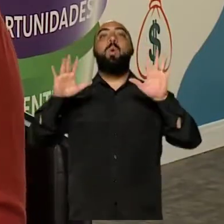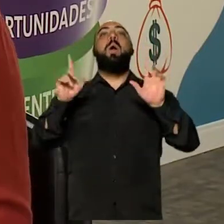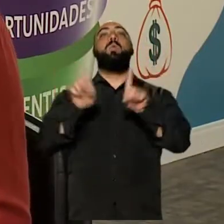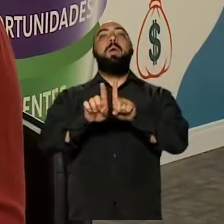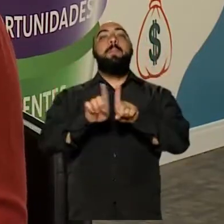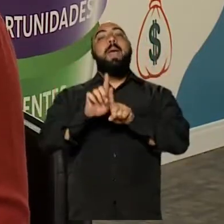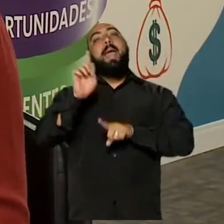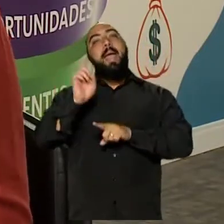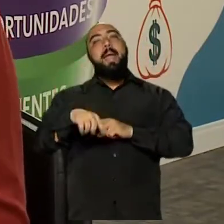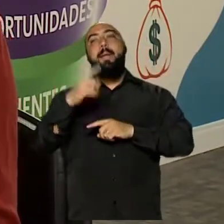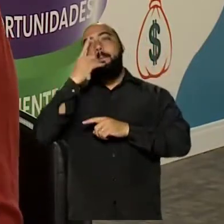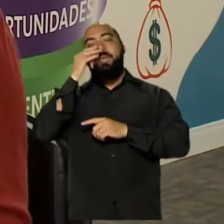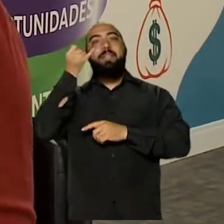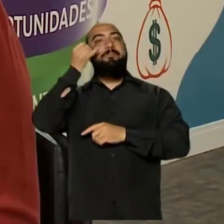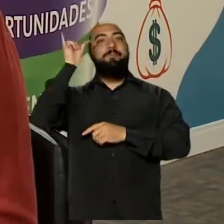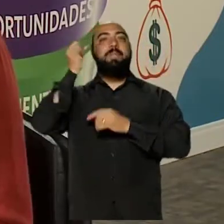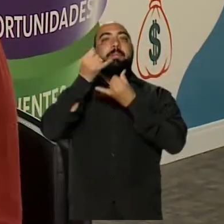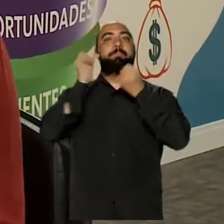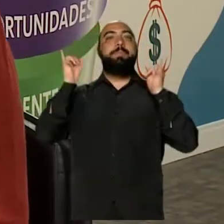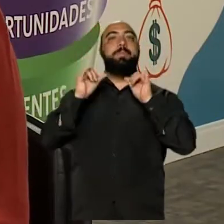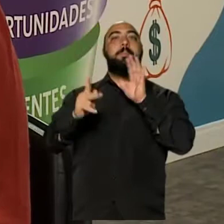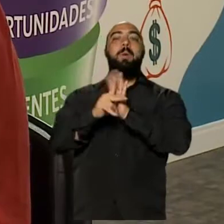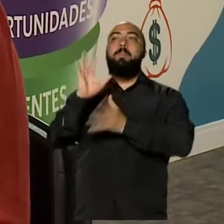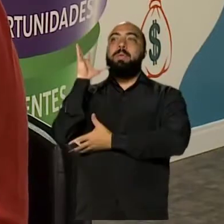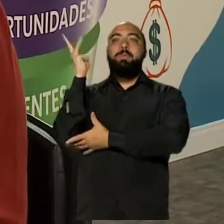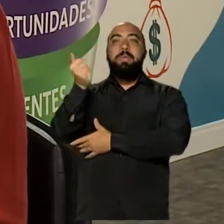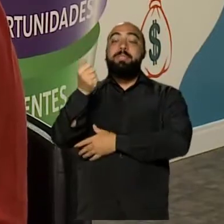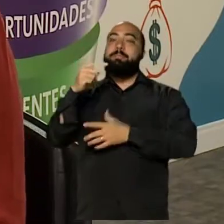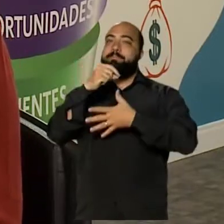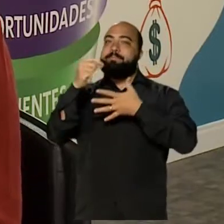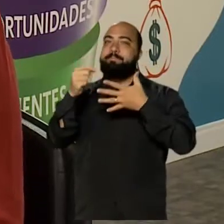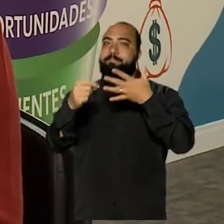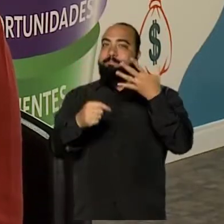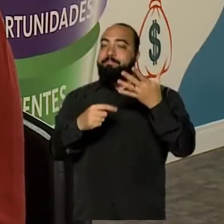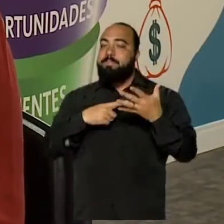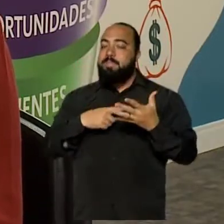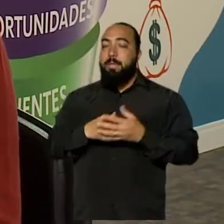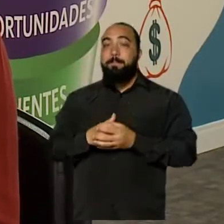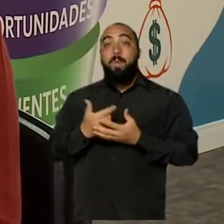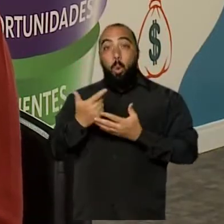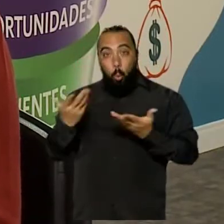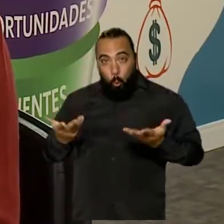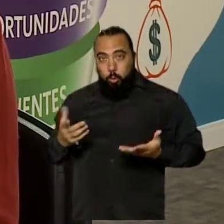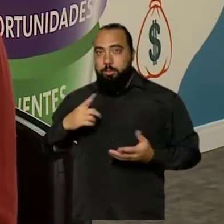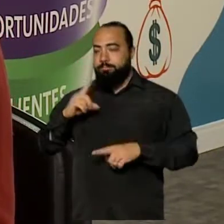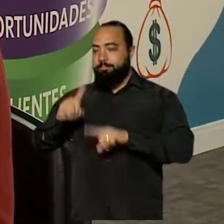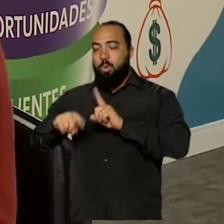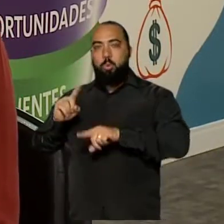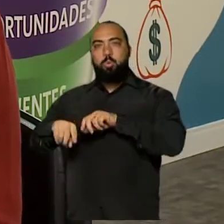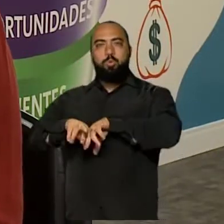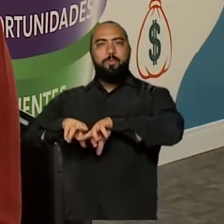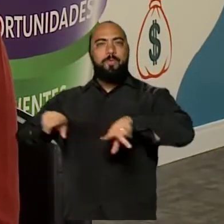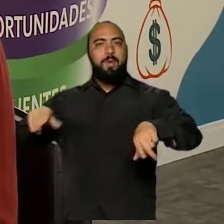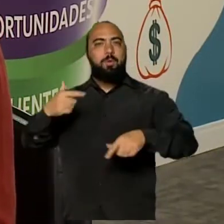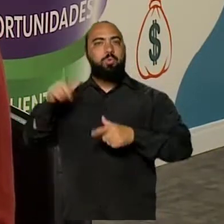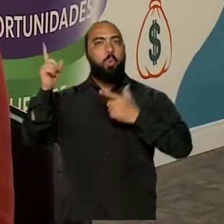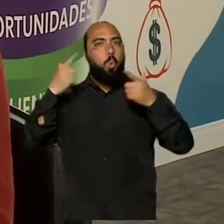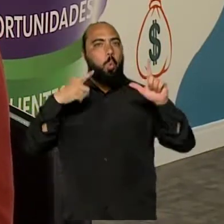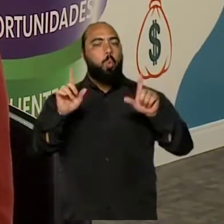não agride o meio ambiente, né? Então tem todas essas questões. Aí hoje a gente tem outros produtos, né, que